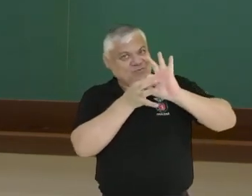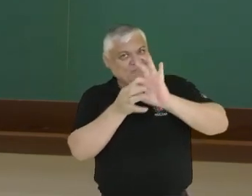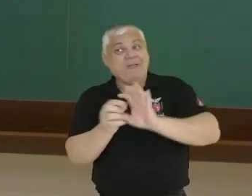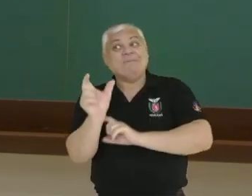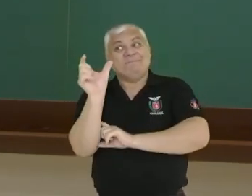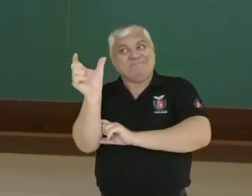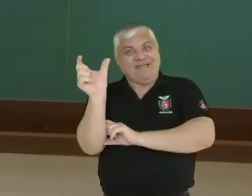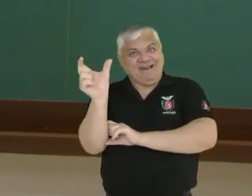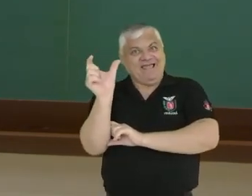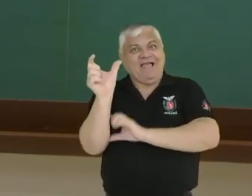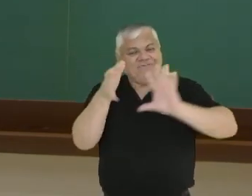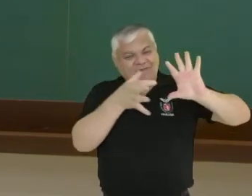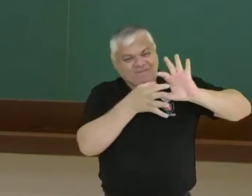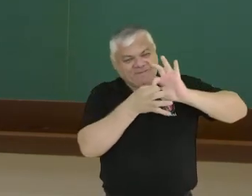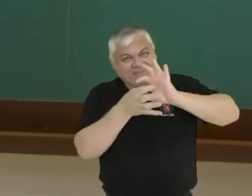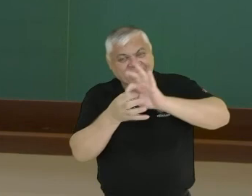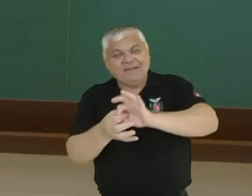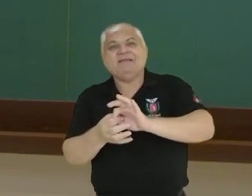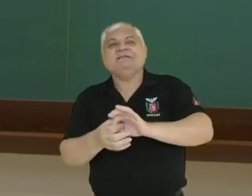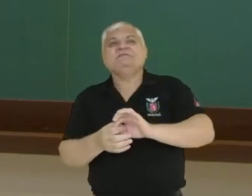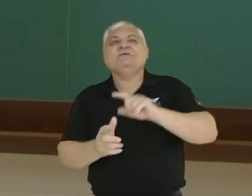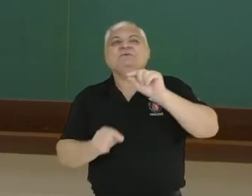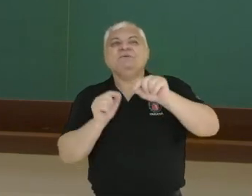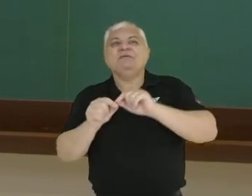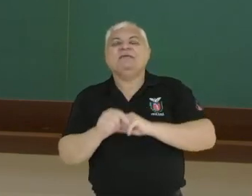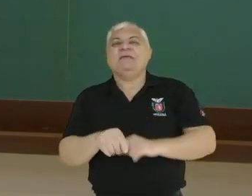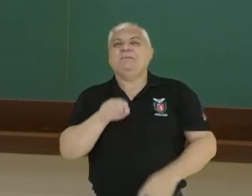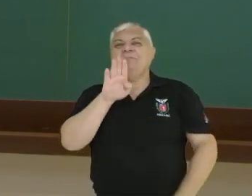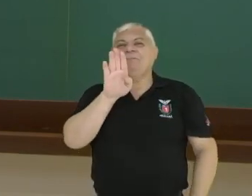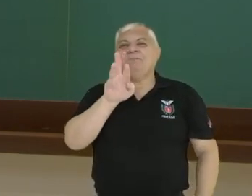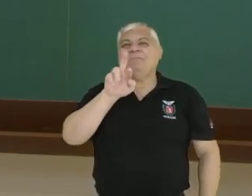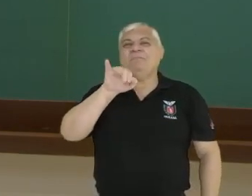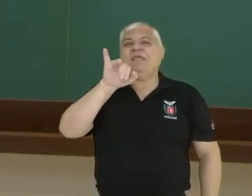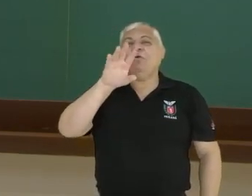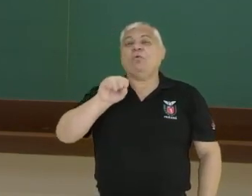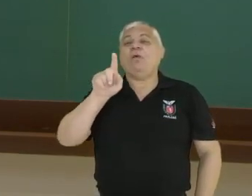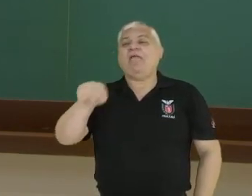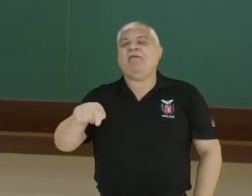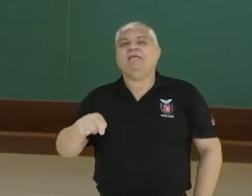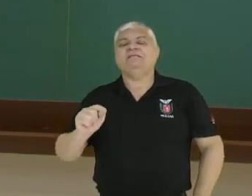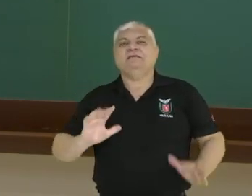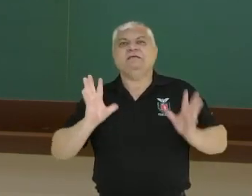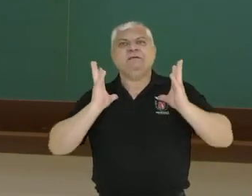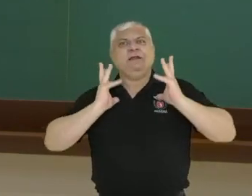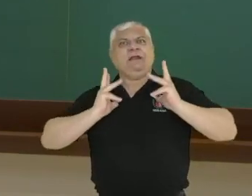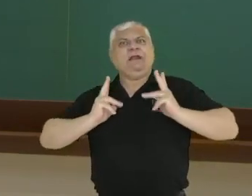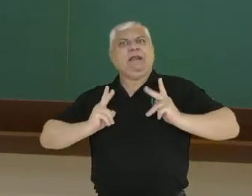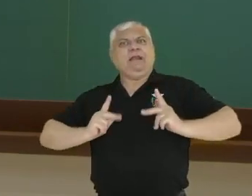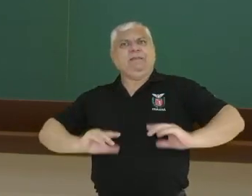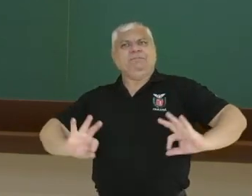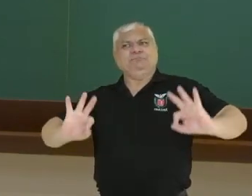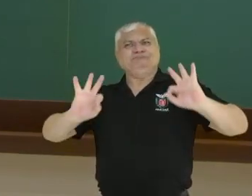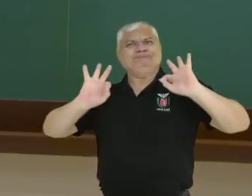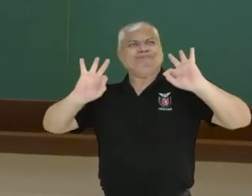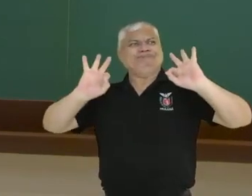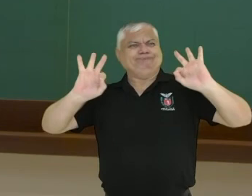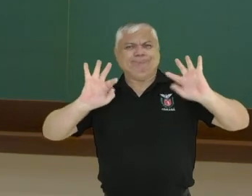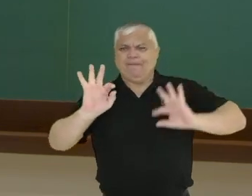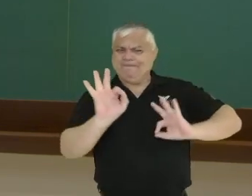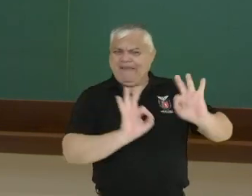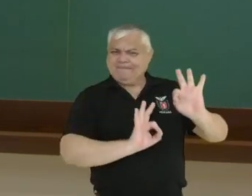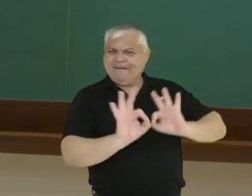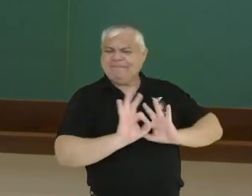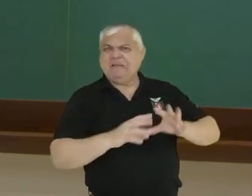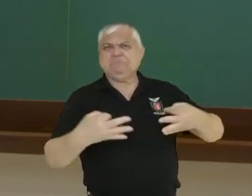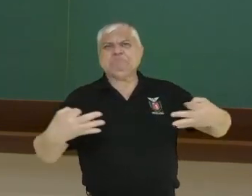faz sentido dentro do contexto, a palavra brinco diz respeito ao quê? A limpeza, a ótima organização